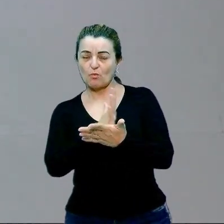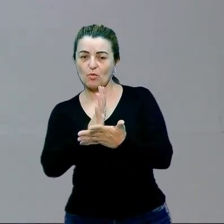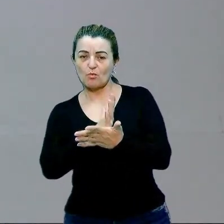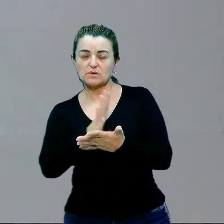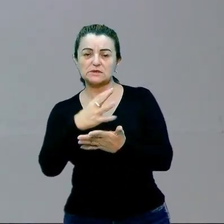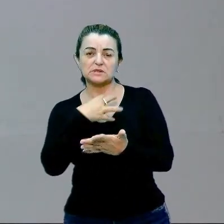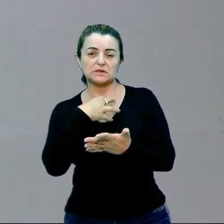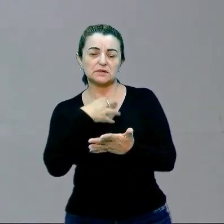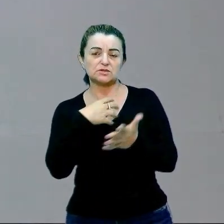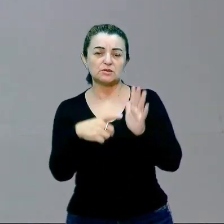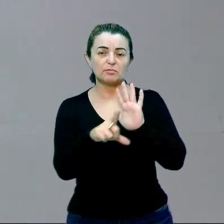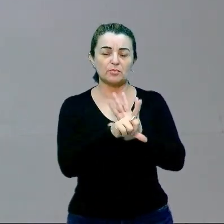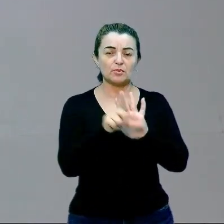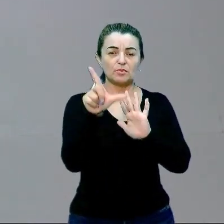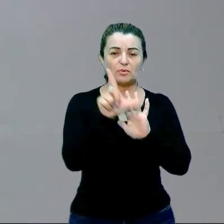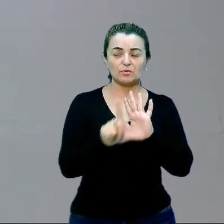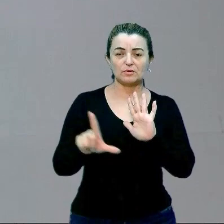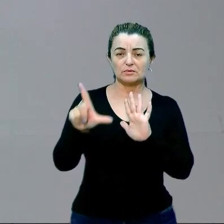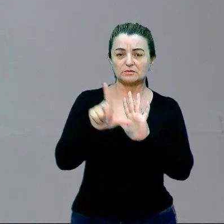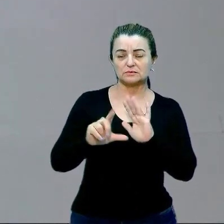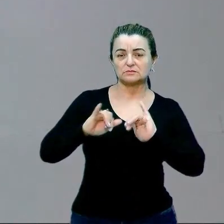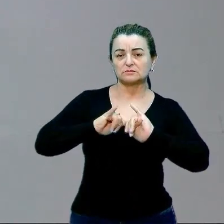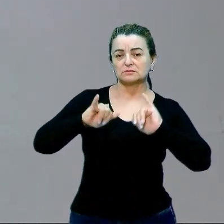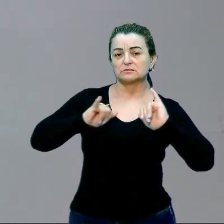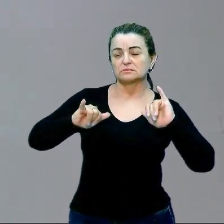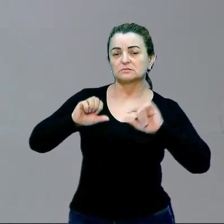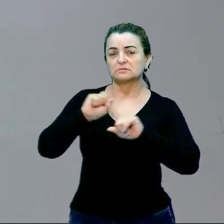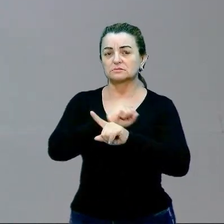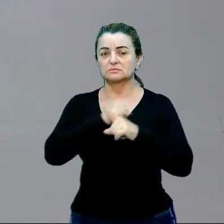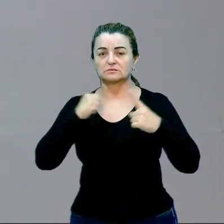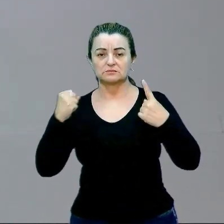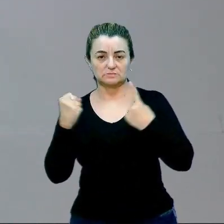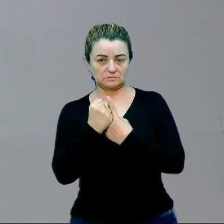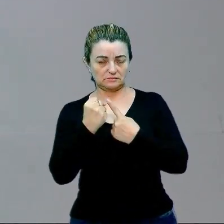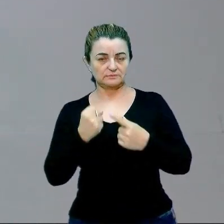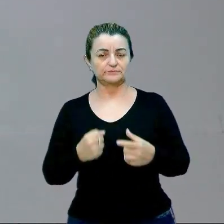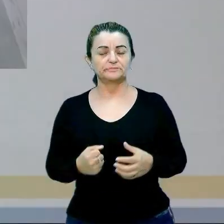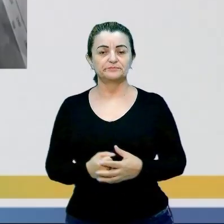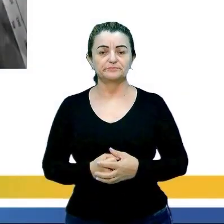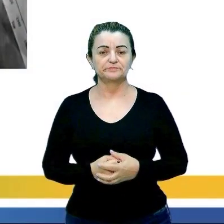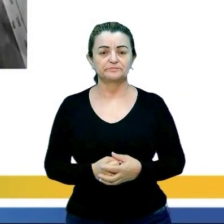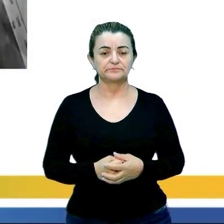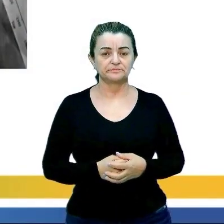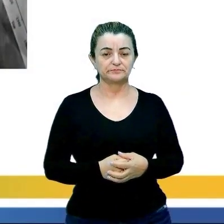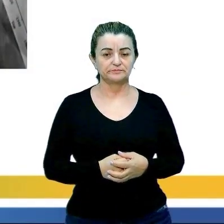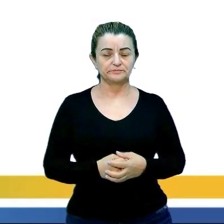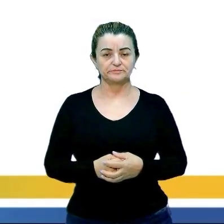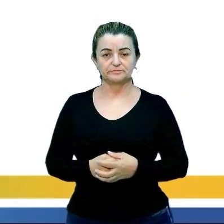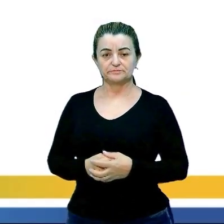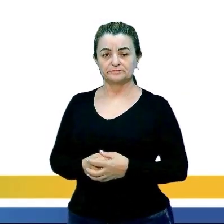da literatura como denúncia social, que vai ficar de forma bem explícita, tá bom?